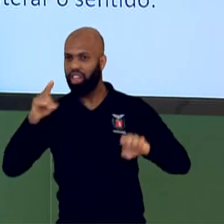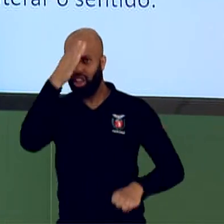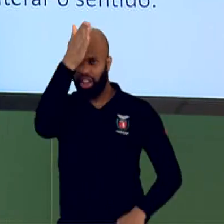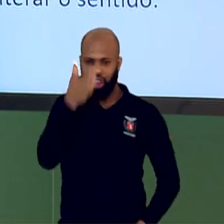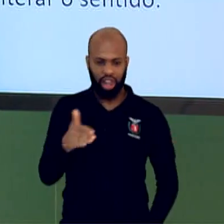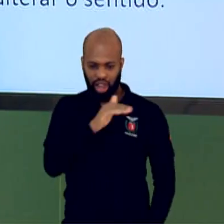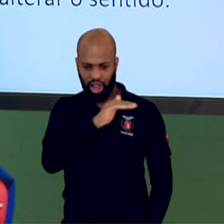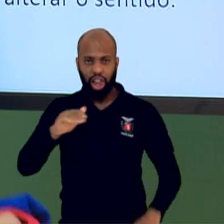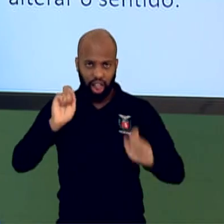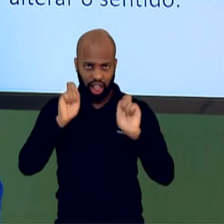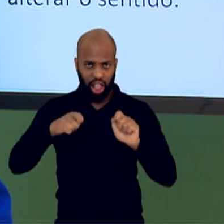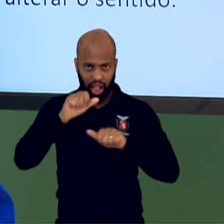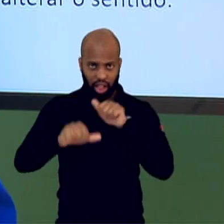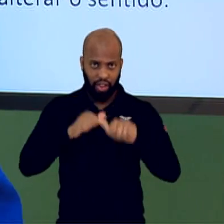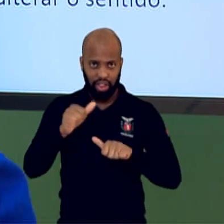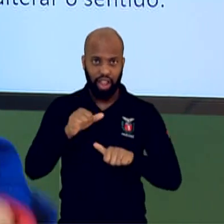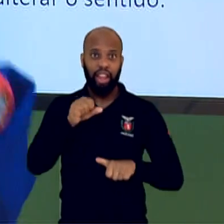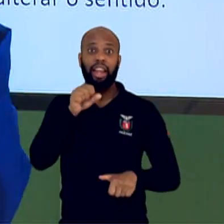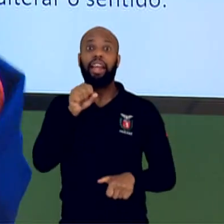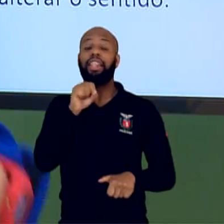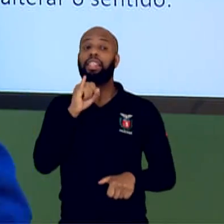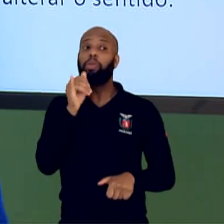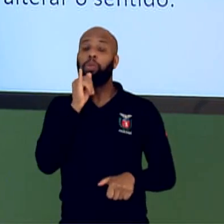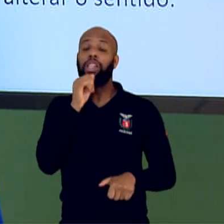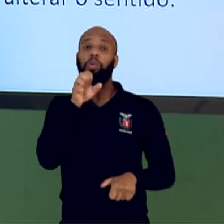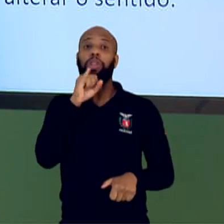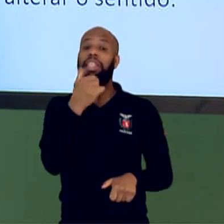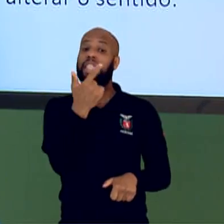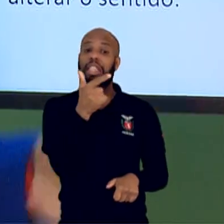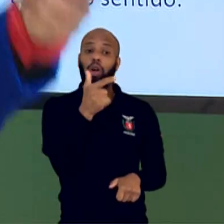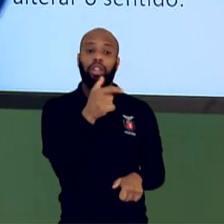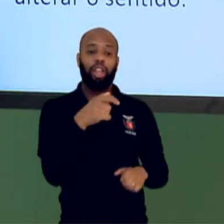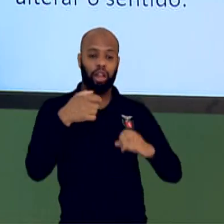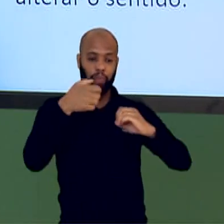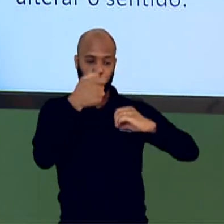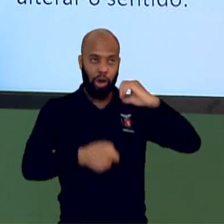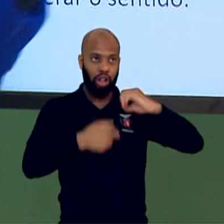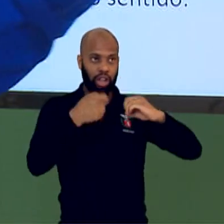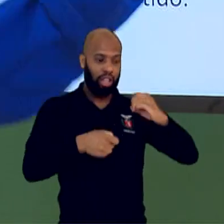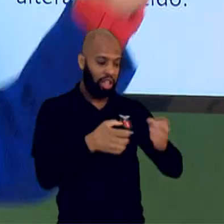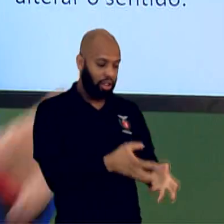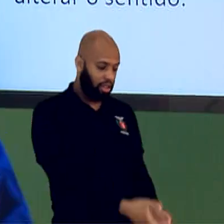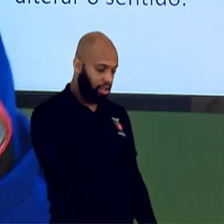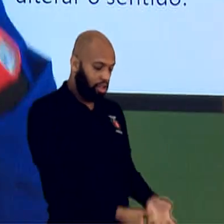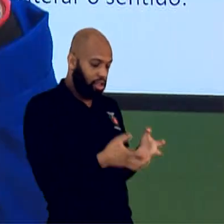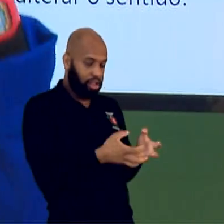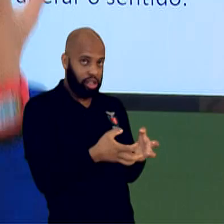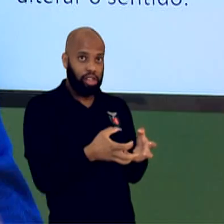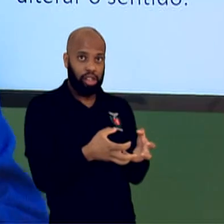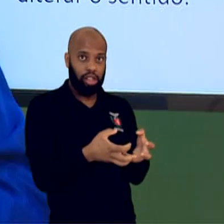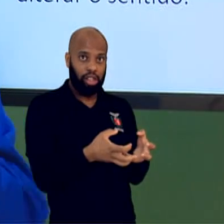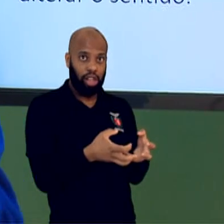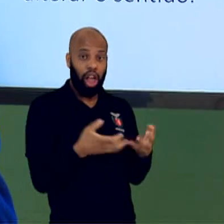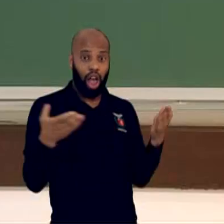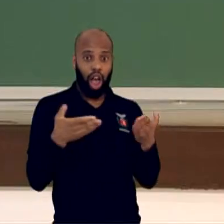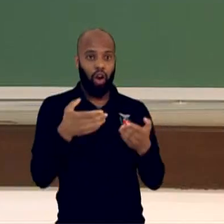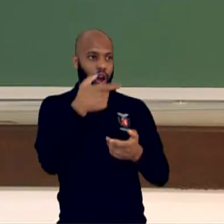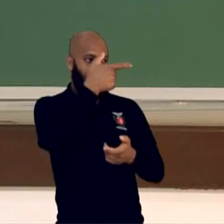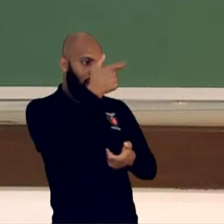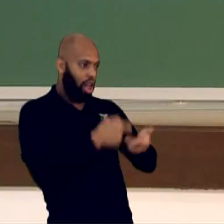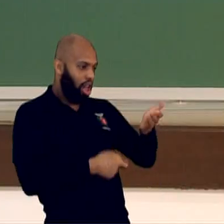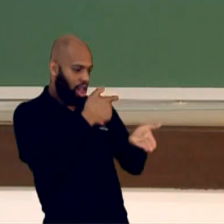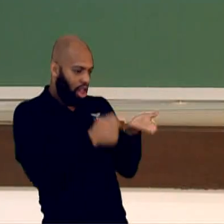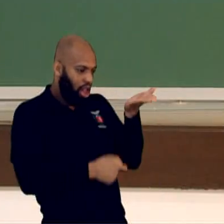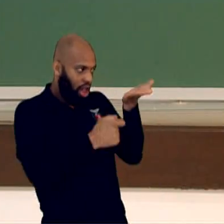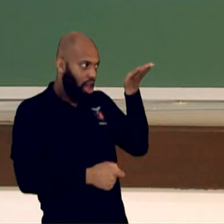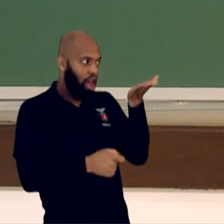polia, quando eu fosse erguer um objeto, eu tinha que fazer esse movimento aqui, ó. Agora eu tenho que fazer esse. Então eu também consigo mudar sentido, eu consigo mudar a